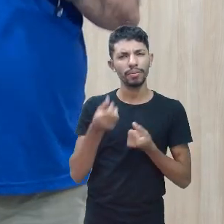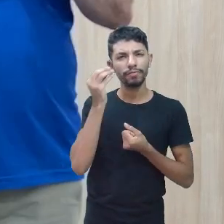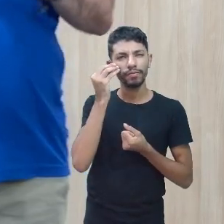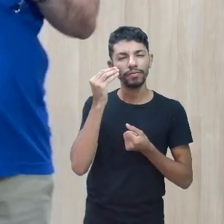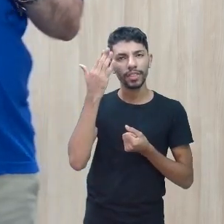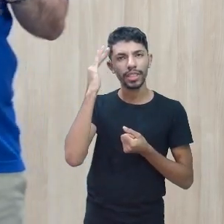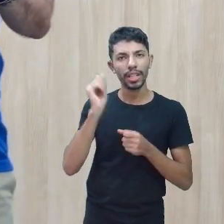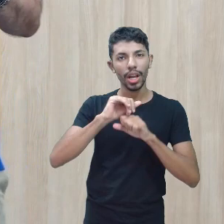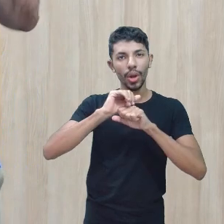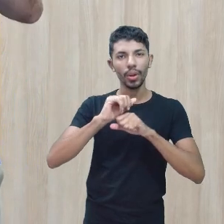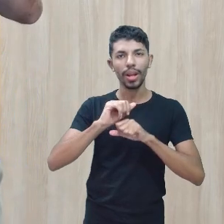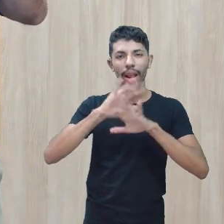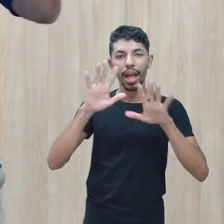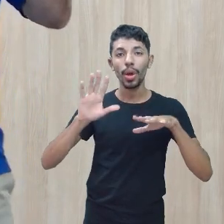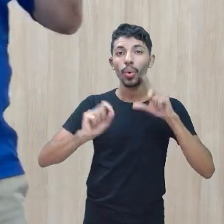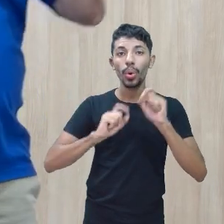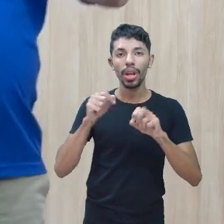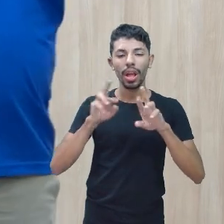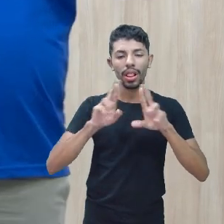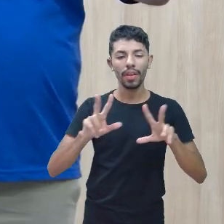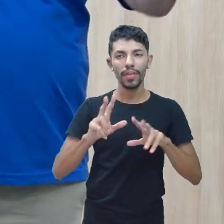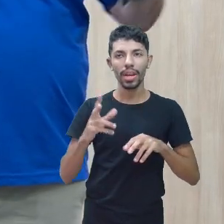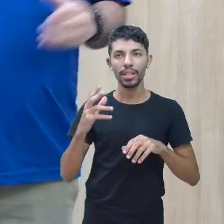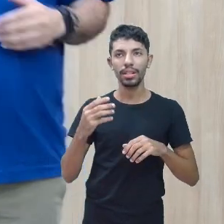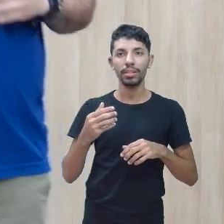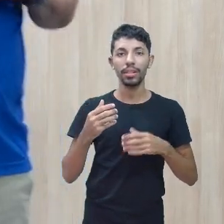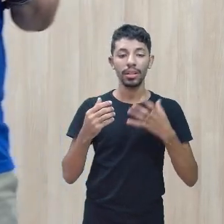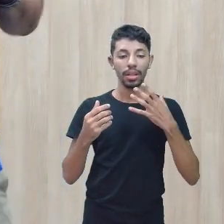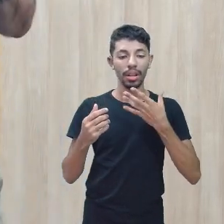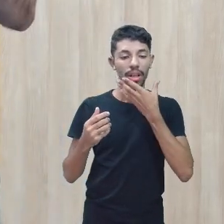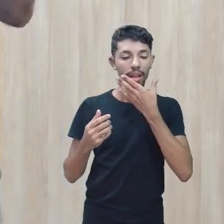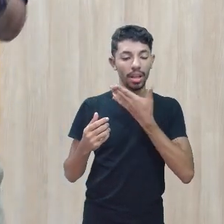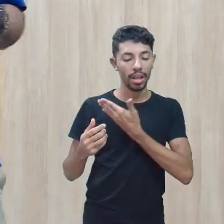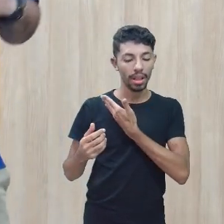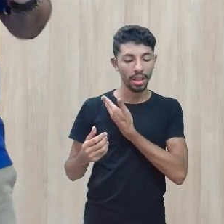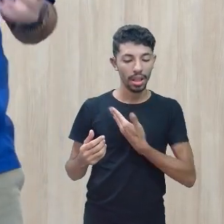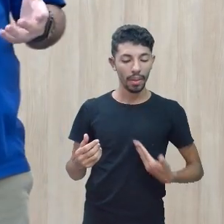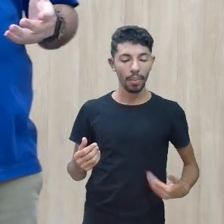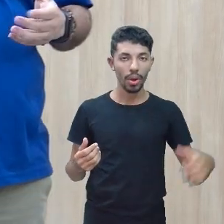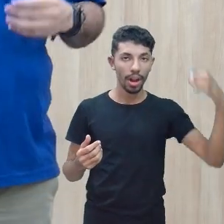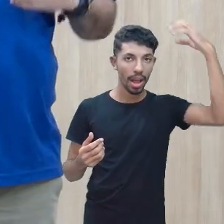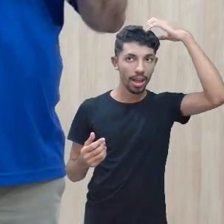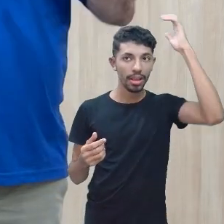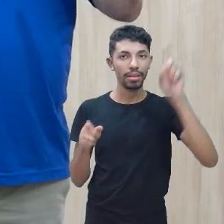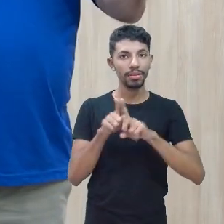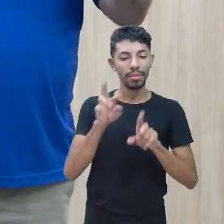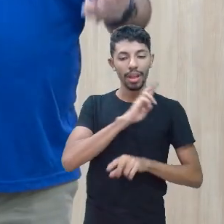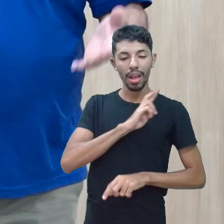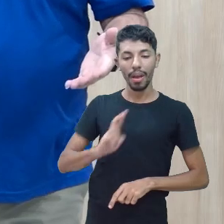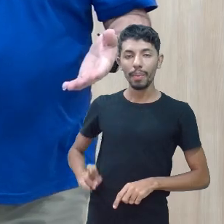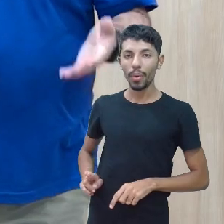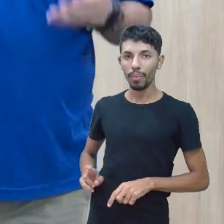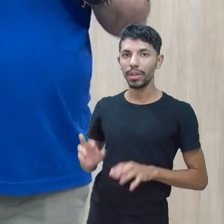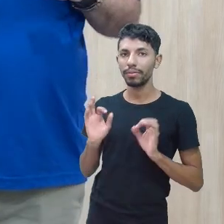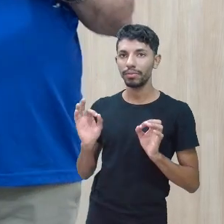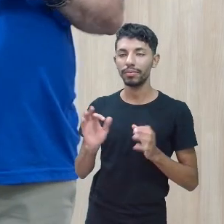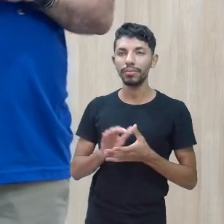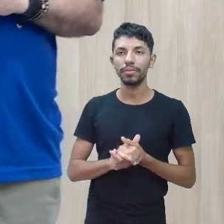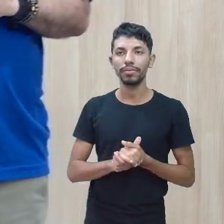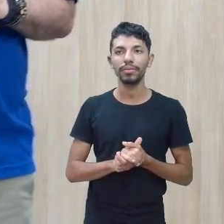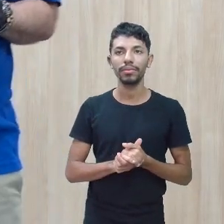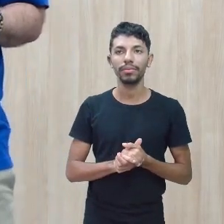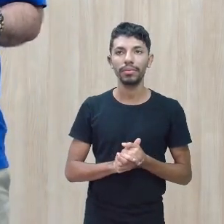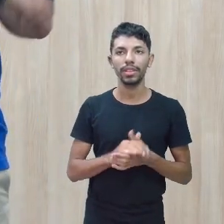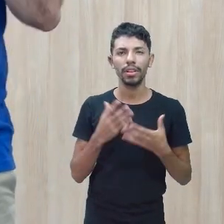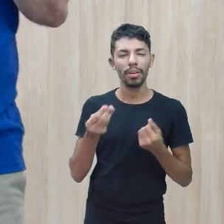república. Vamos entender como era a monarquia e a república durante o período de existência da